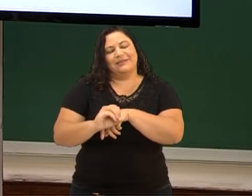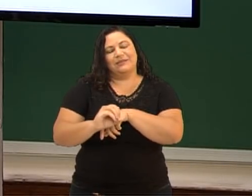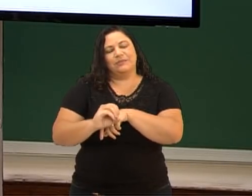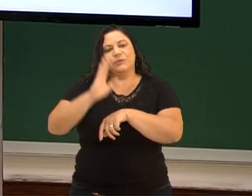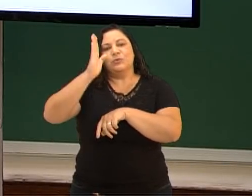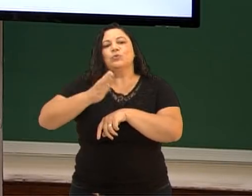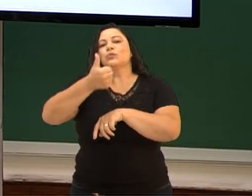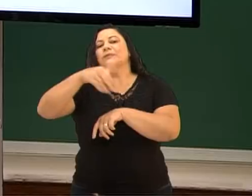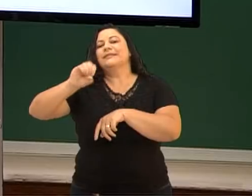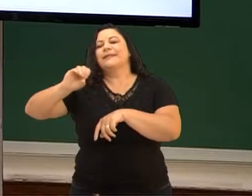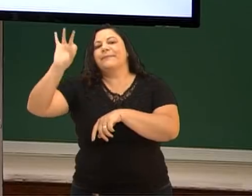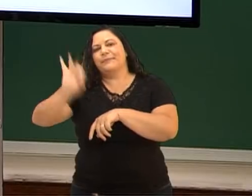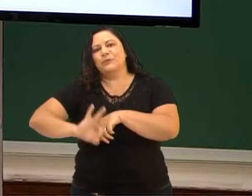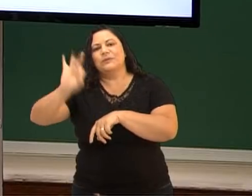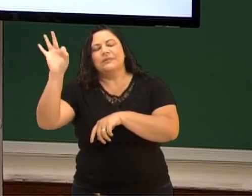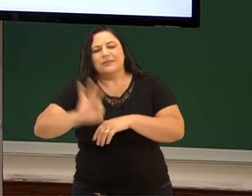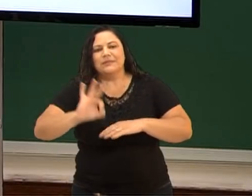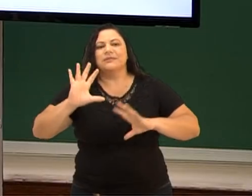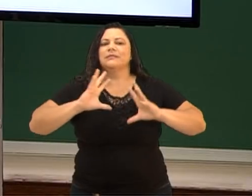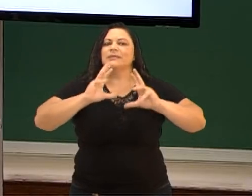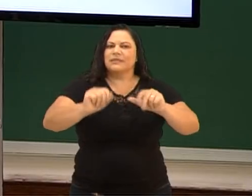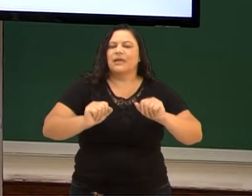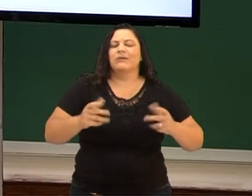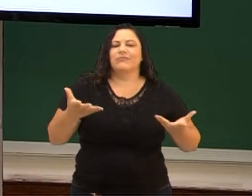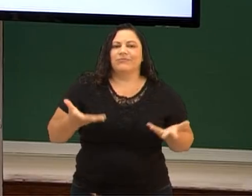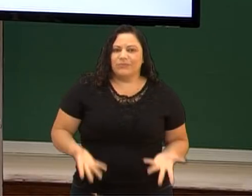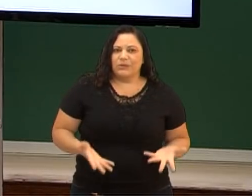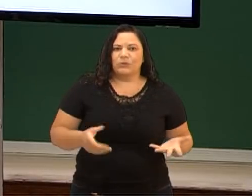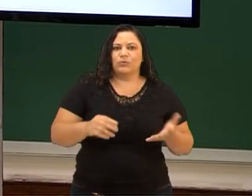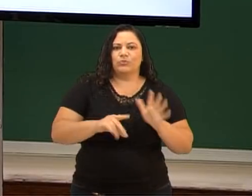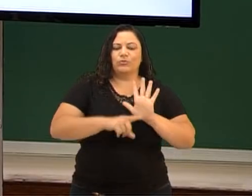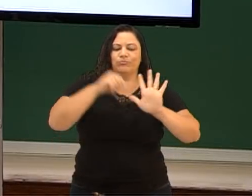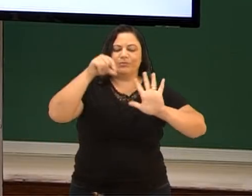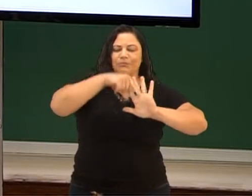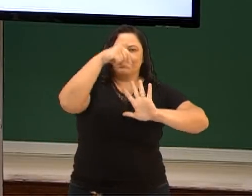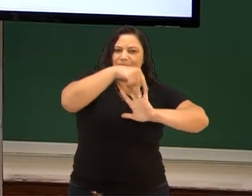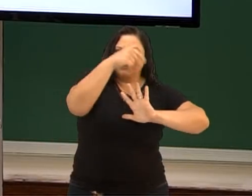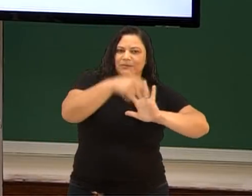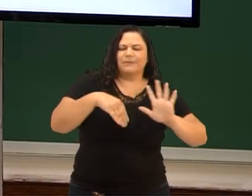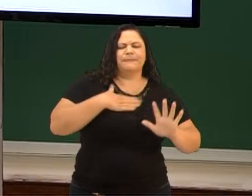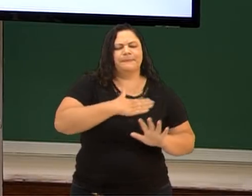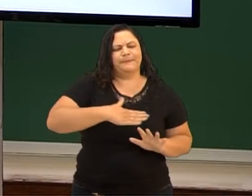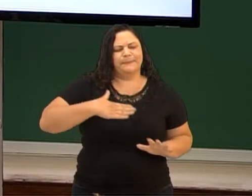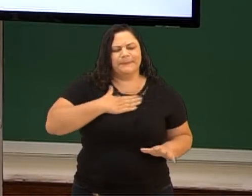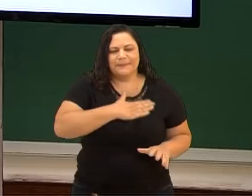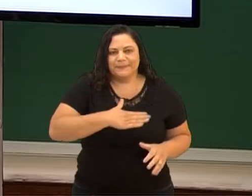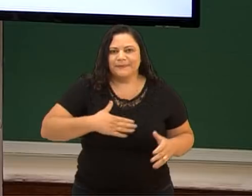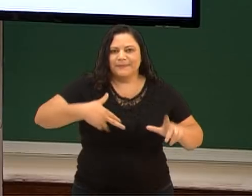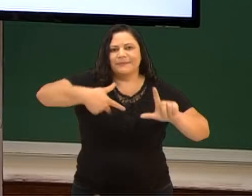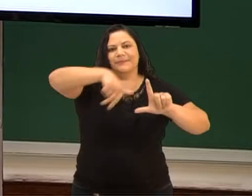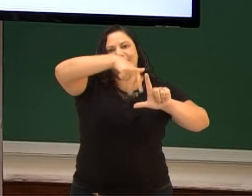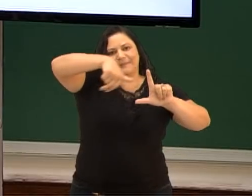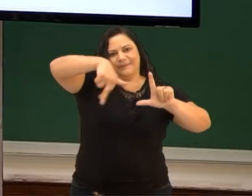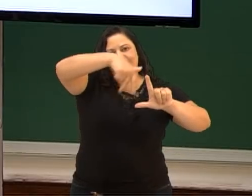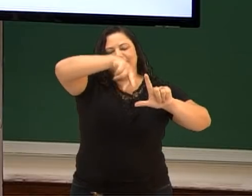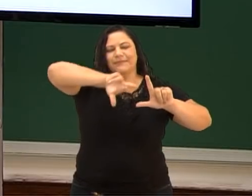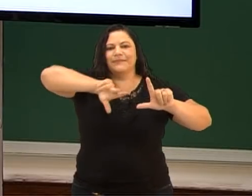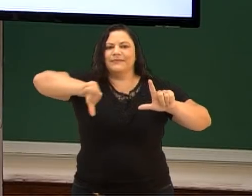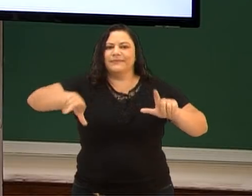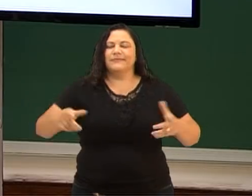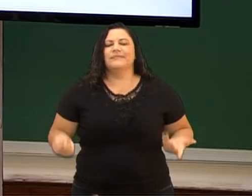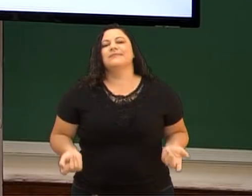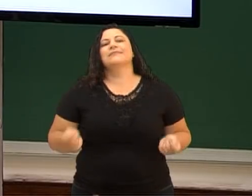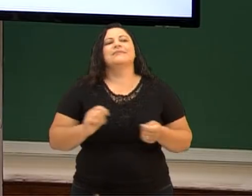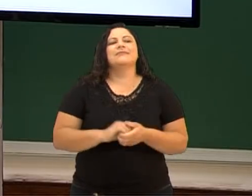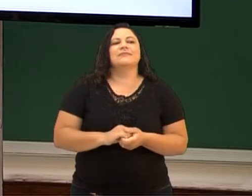que corresponde, né, ao percentual dos alunos que gostam de desenhos. Então, eu vou dividir o meu total,